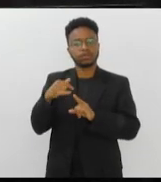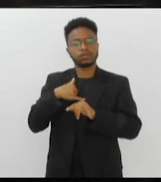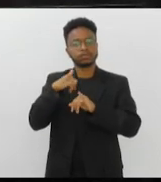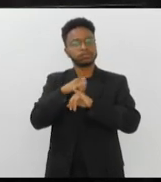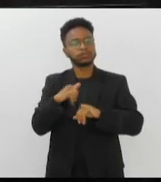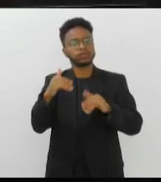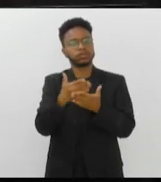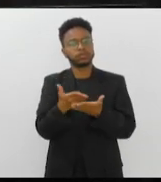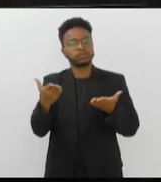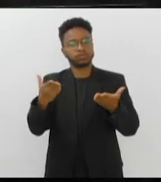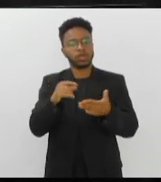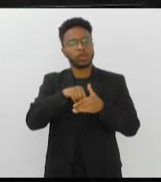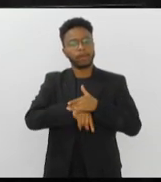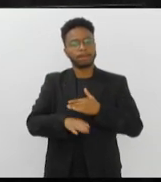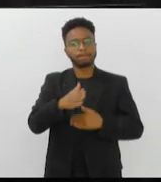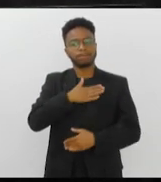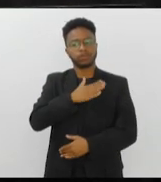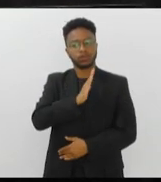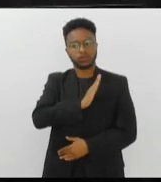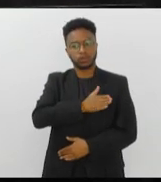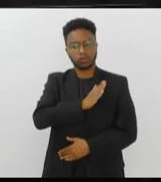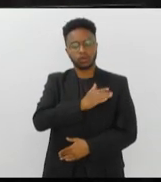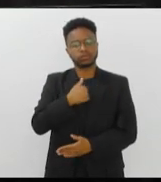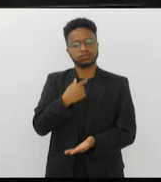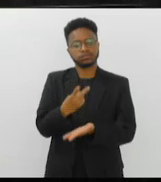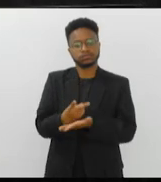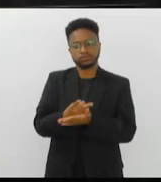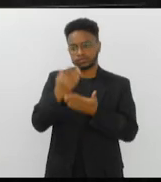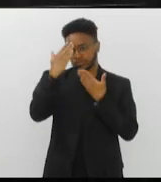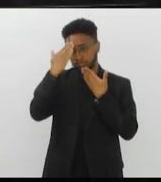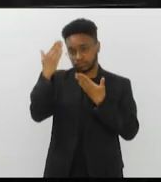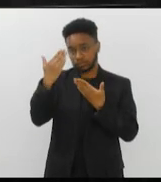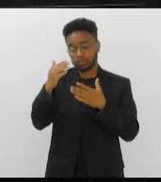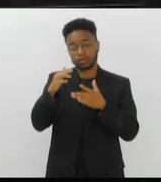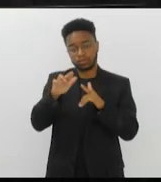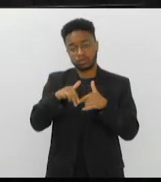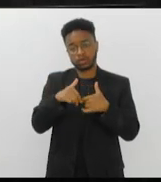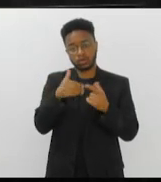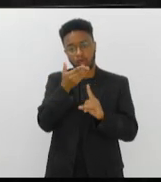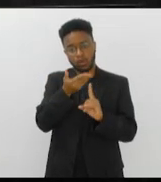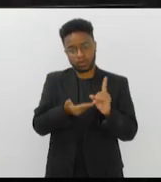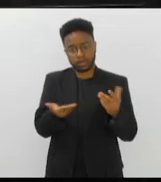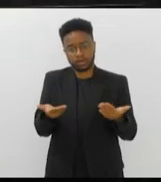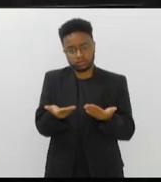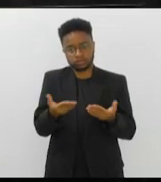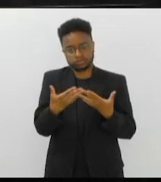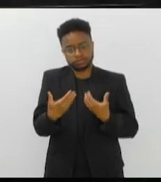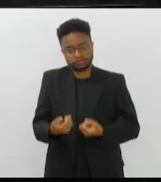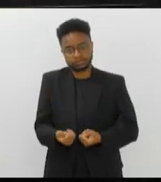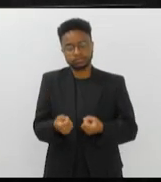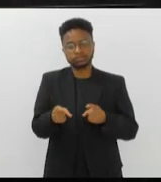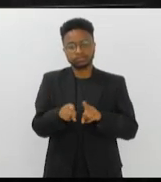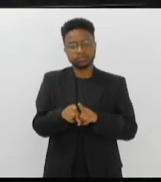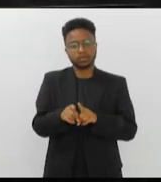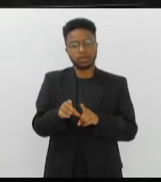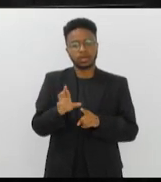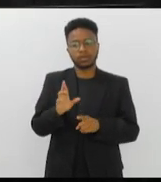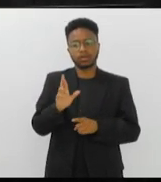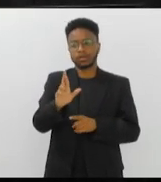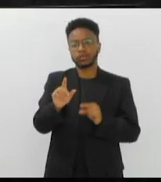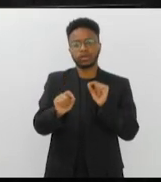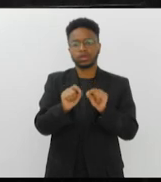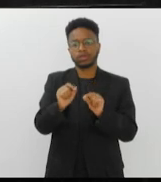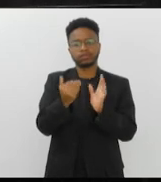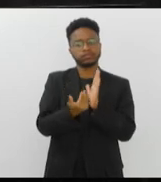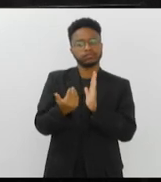coração que está repleto de gratidão ao receber essa homenagem, que representa o mais alto reconhecimento de um